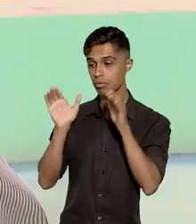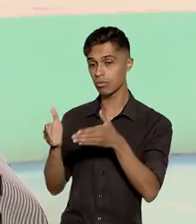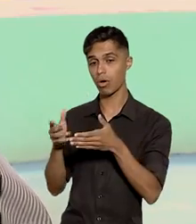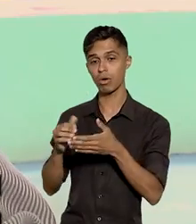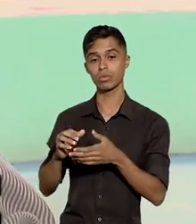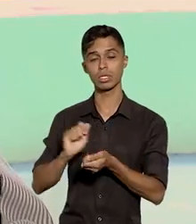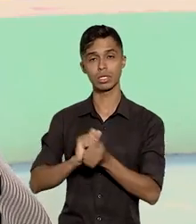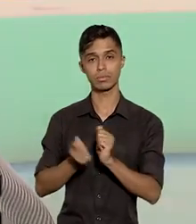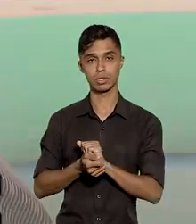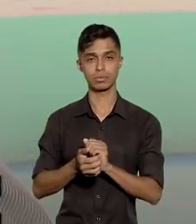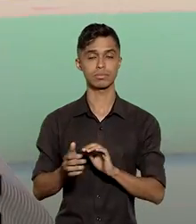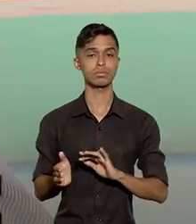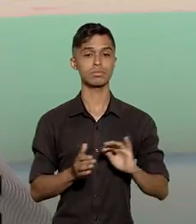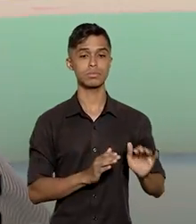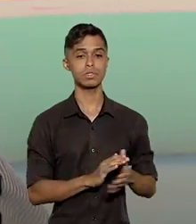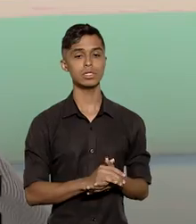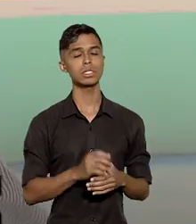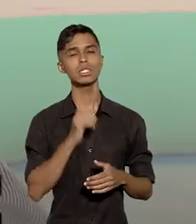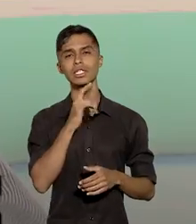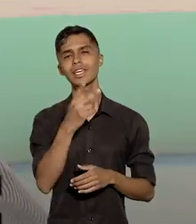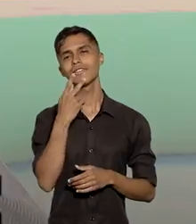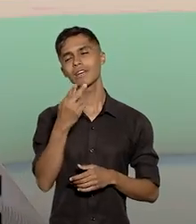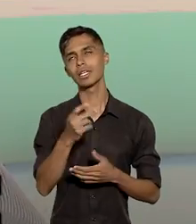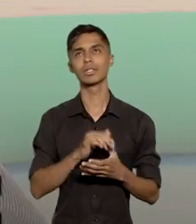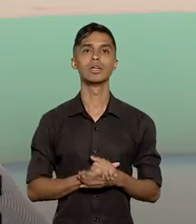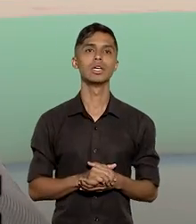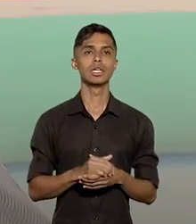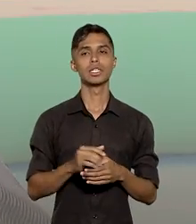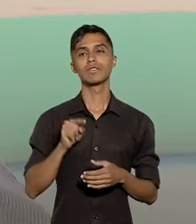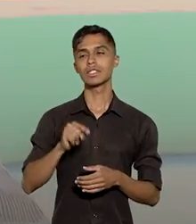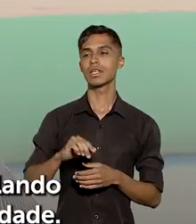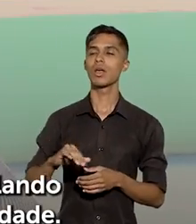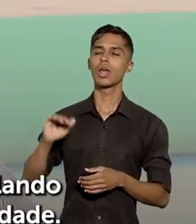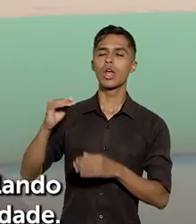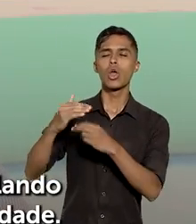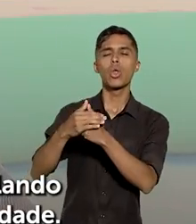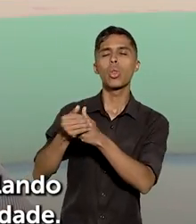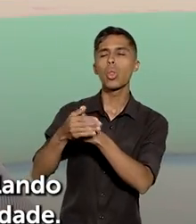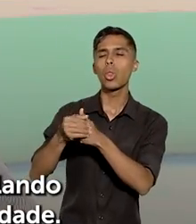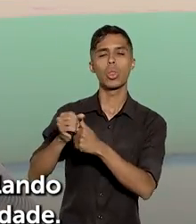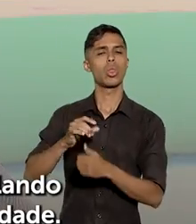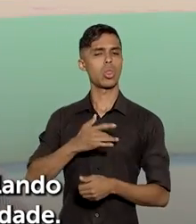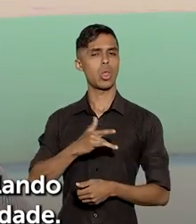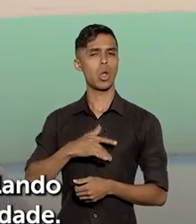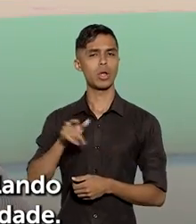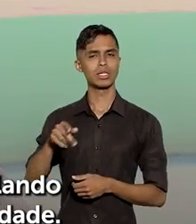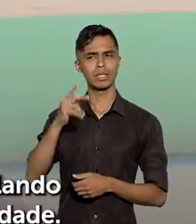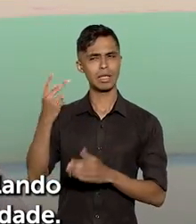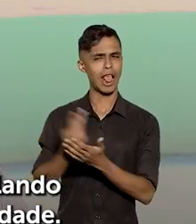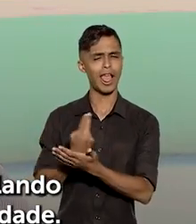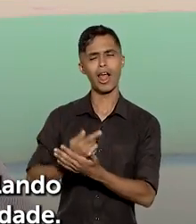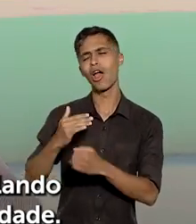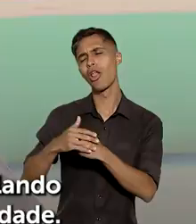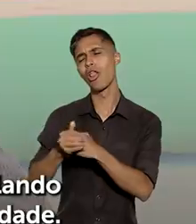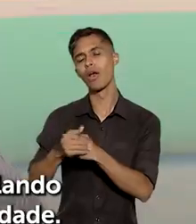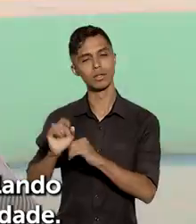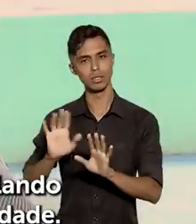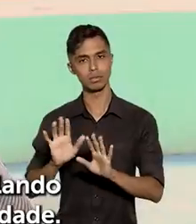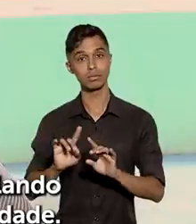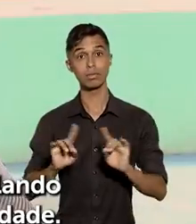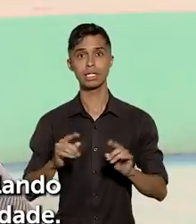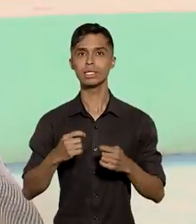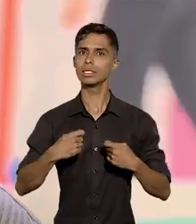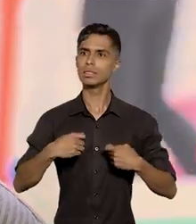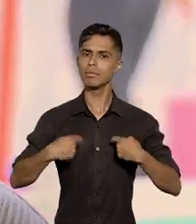individualizada. Né? Ninguém está dizendo que você não vai passar a mão na cabeça de quem errou, ninguém está falando nada disso. Mas só tratar